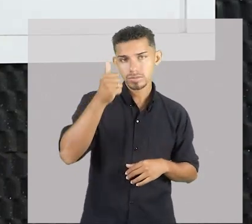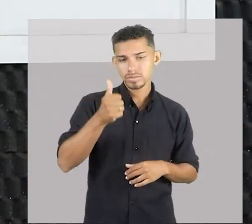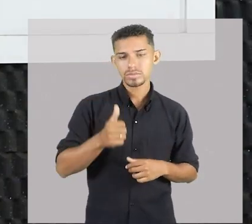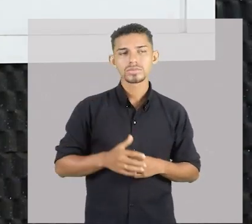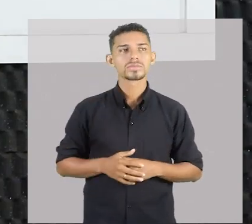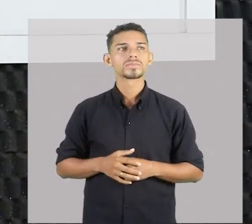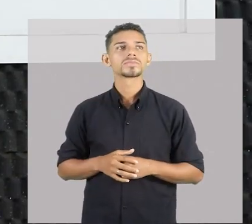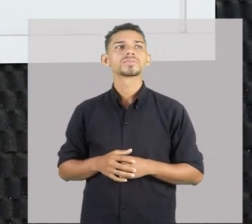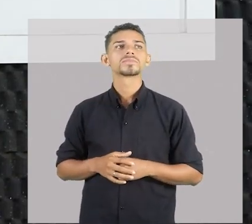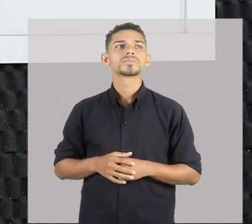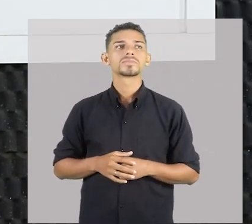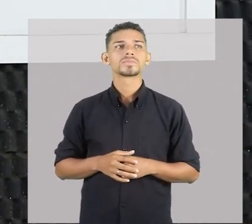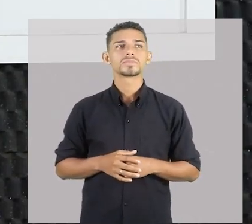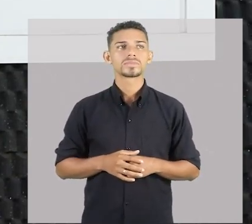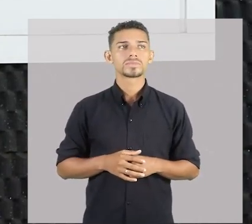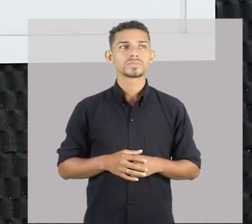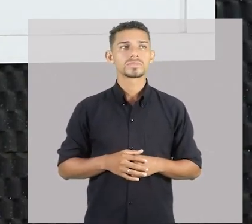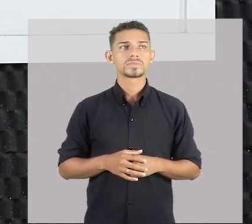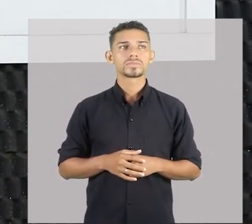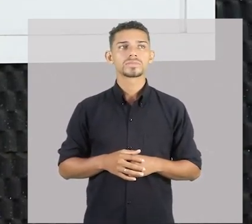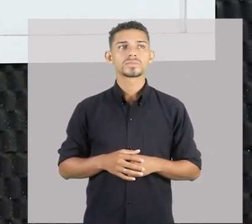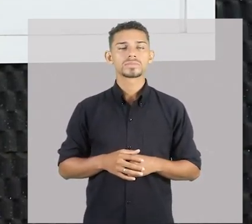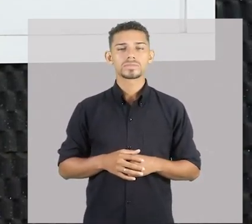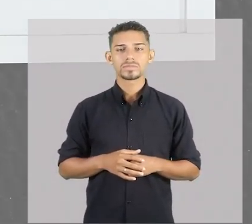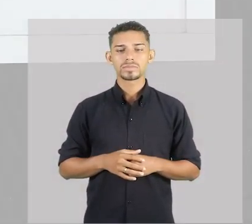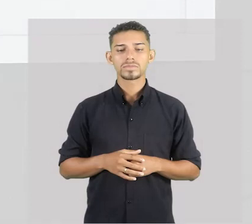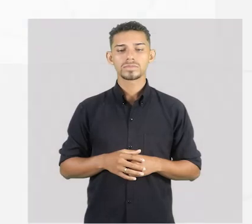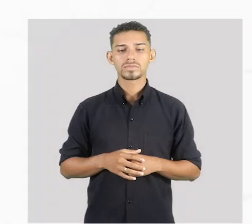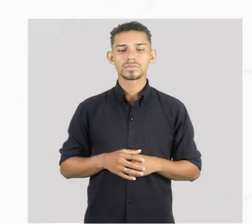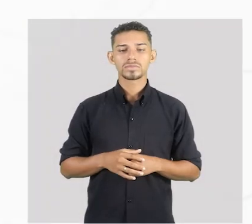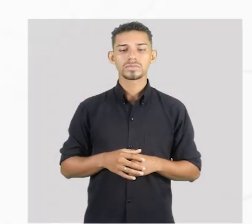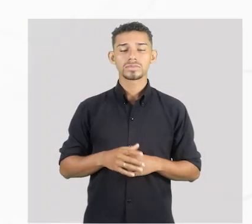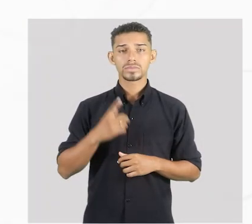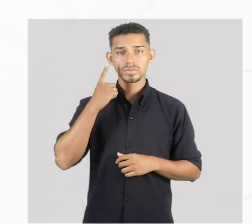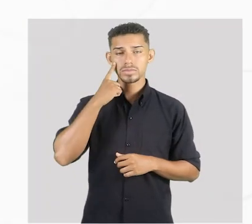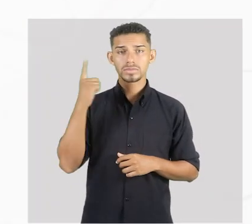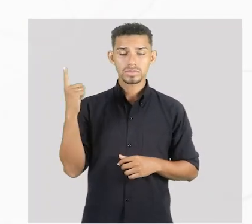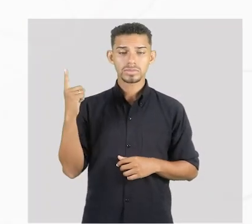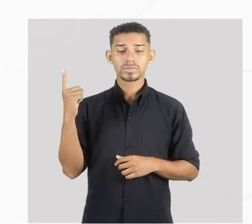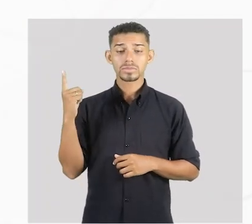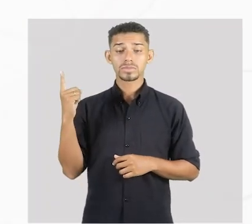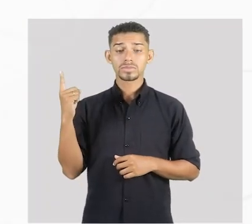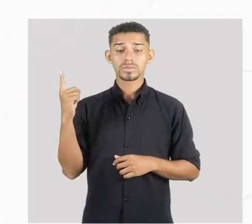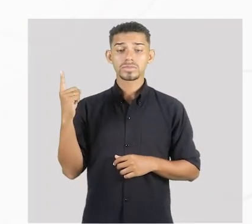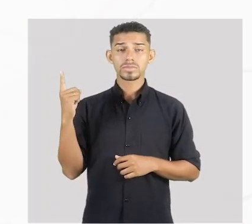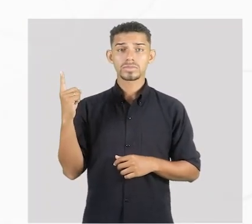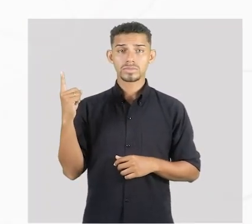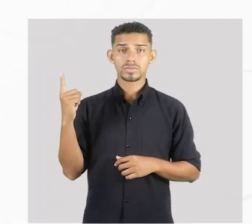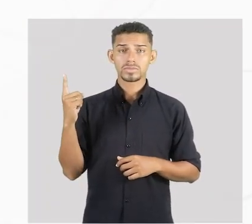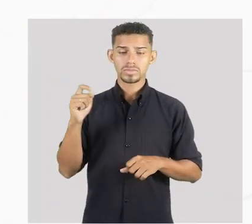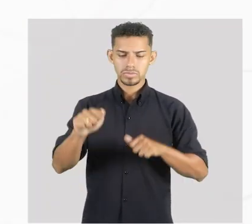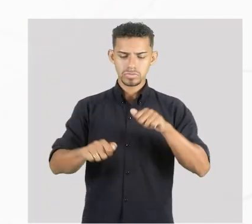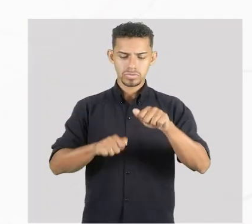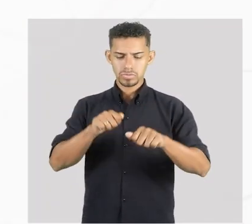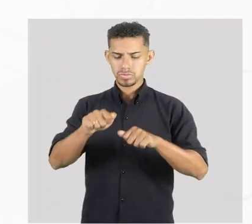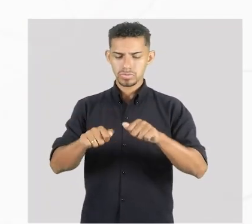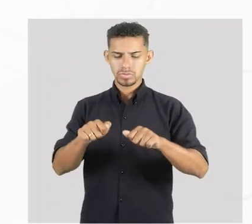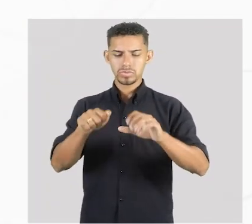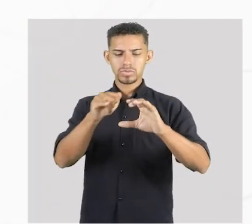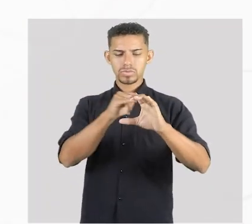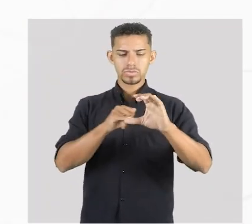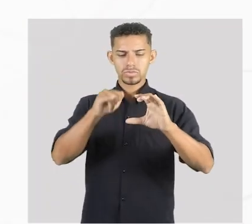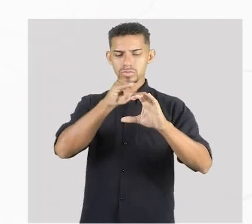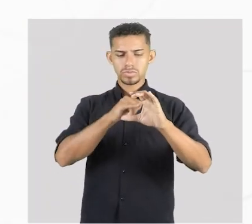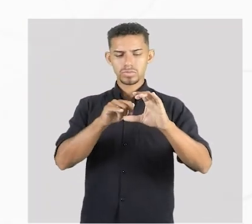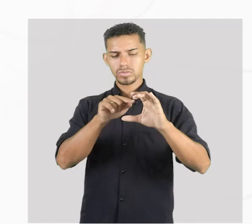Então vamos para a primeira questão. Tá na tela lá, ó. As rodas de uma bicicleta possuem raios igual